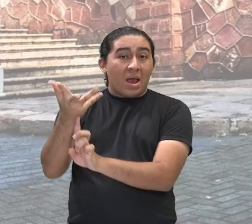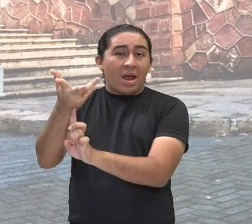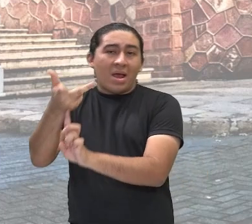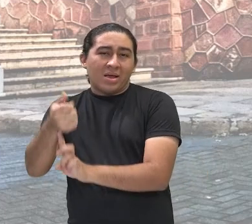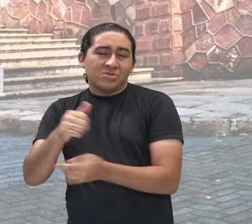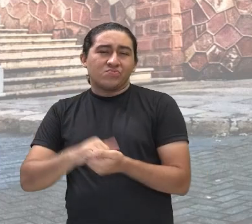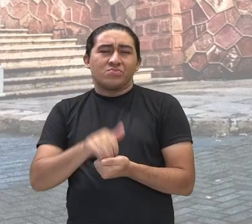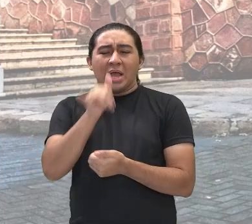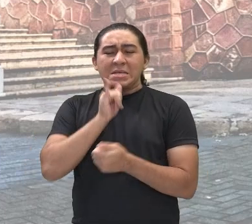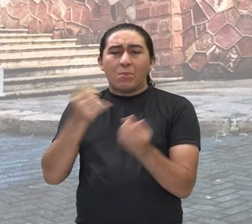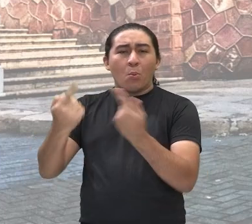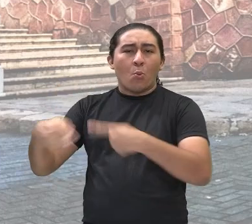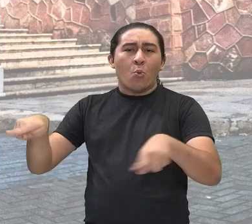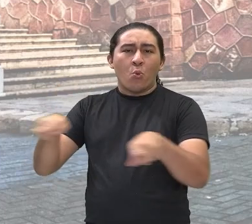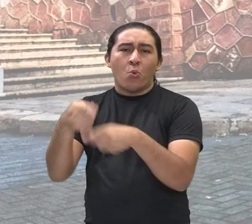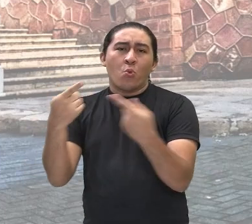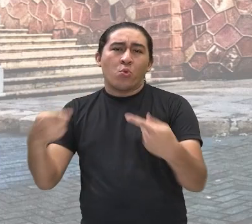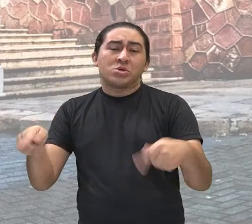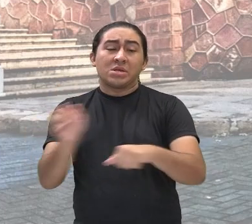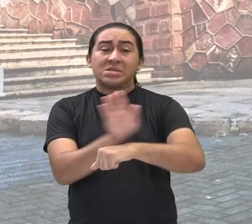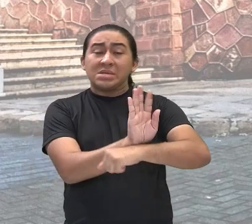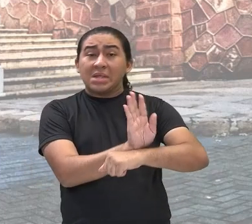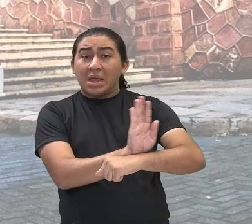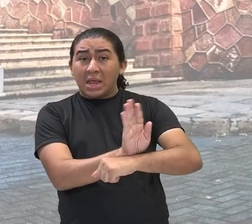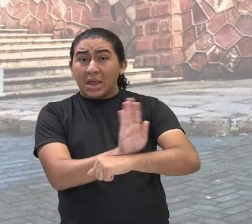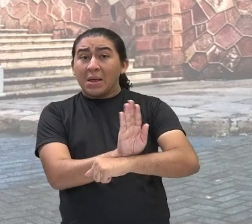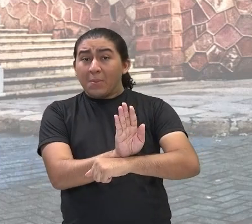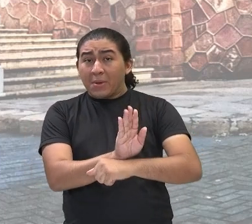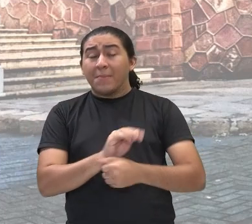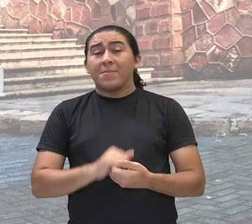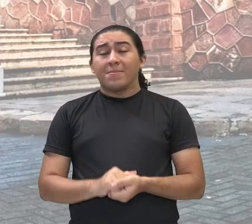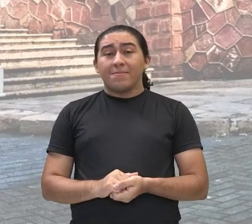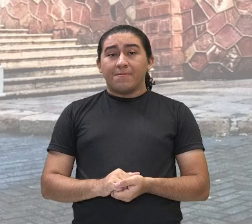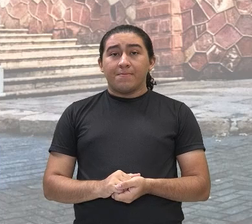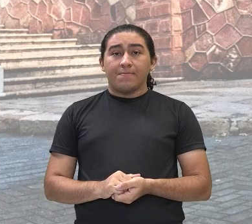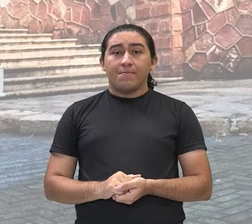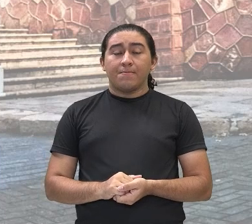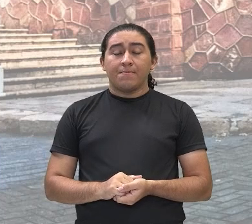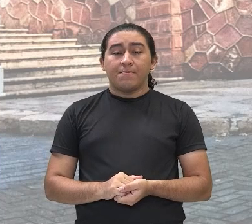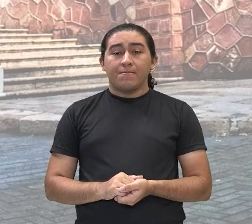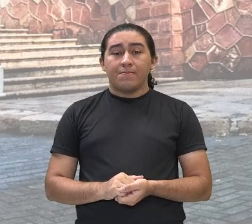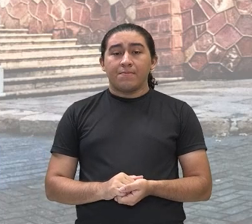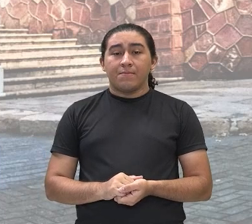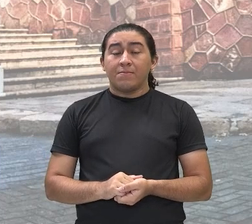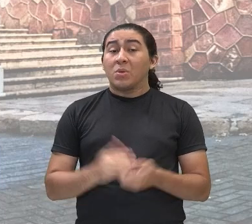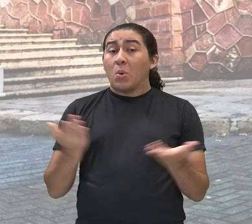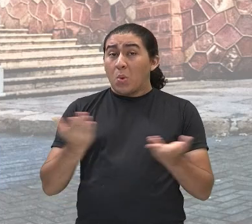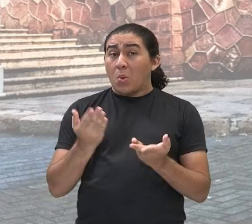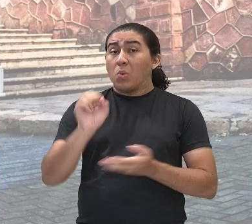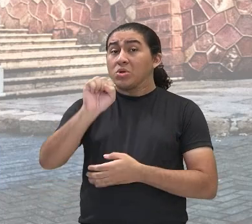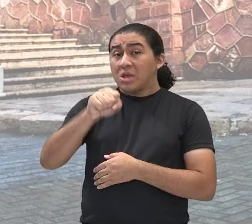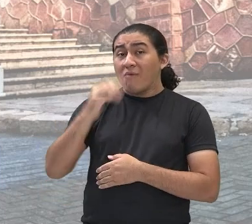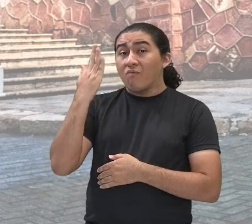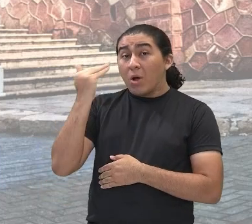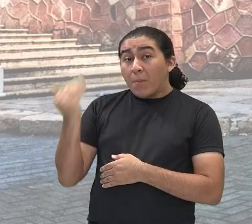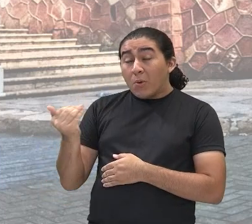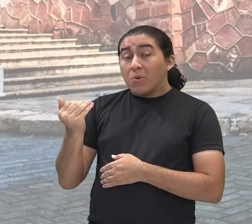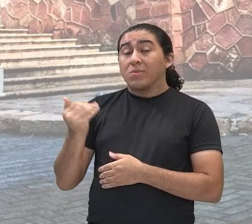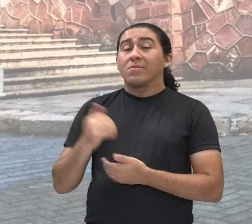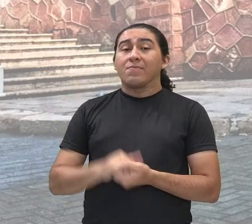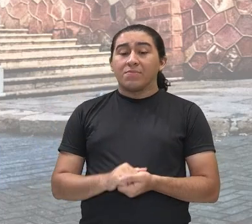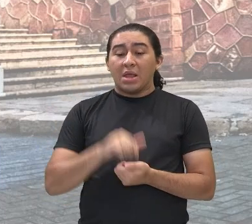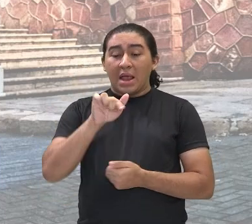a música, o cinema amazonense. Hoje tem crescido muito a questão